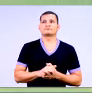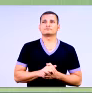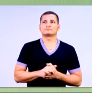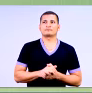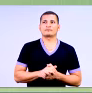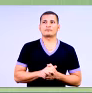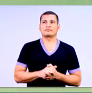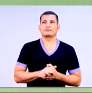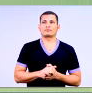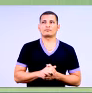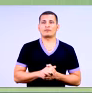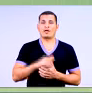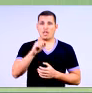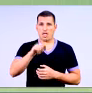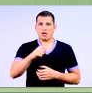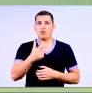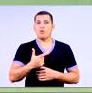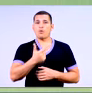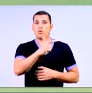quer dizer outro.